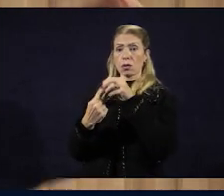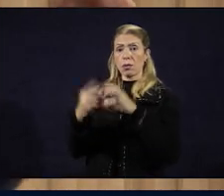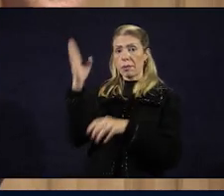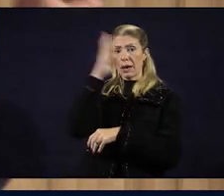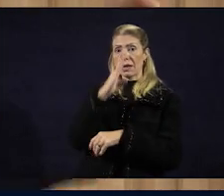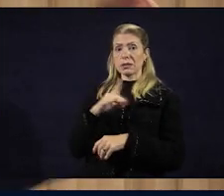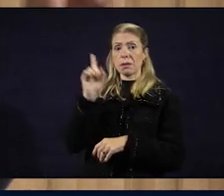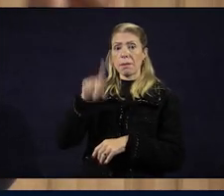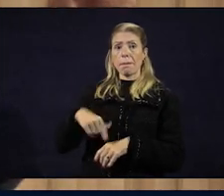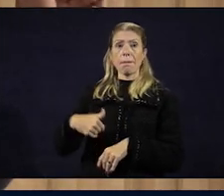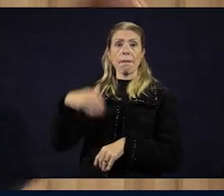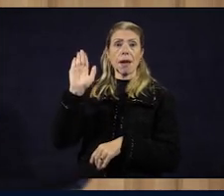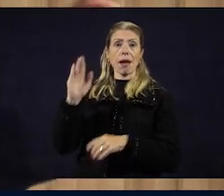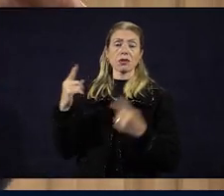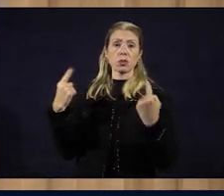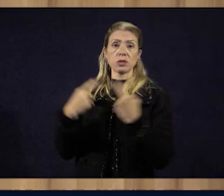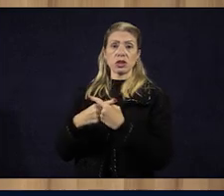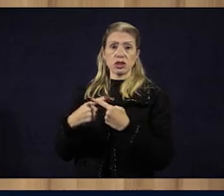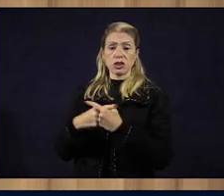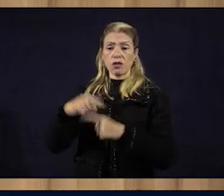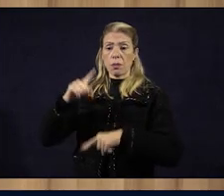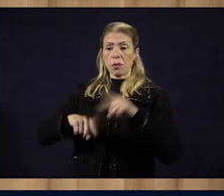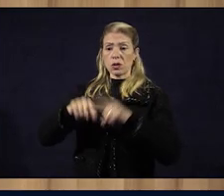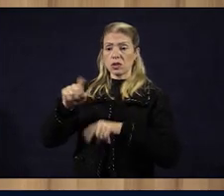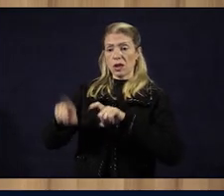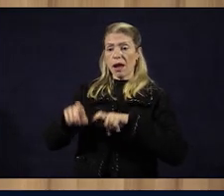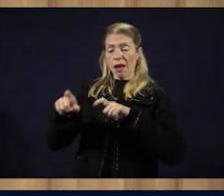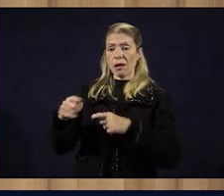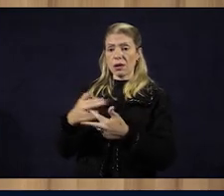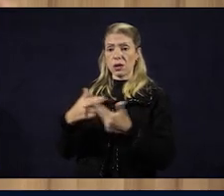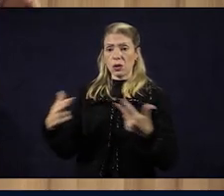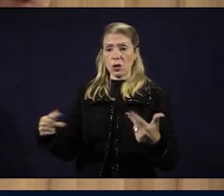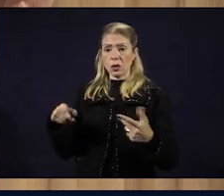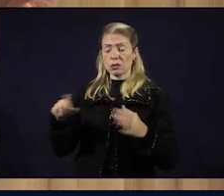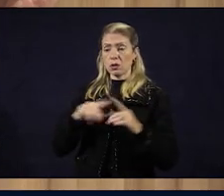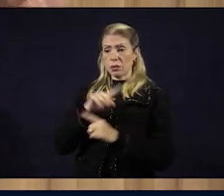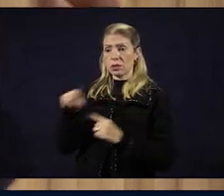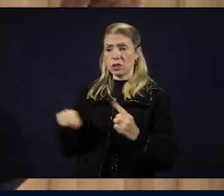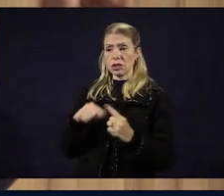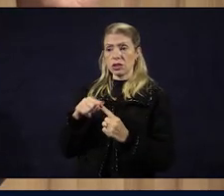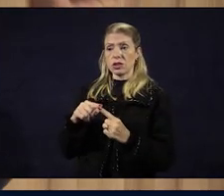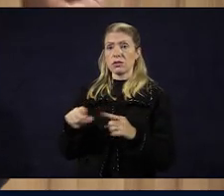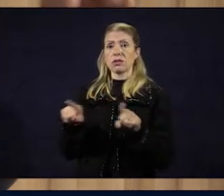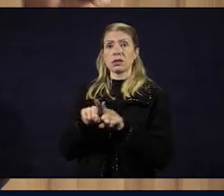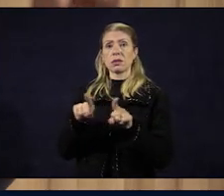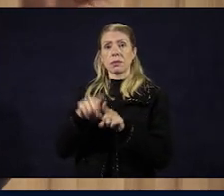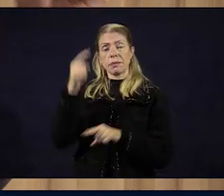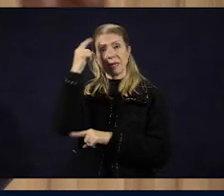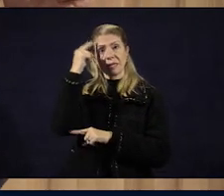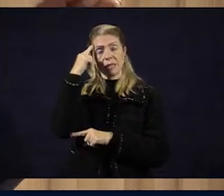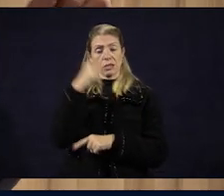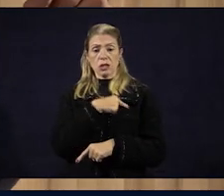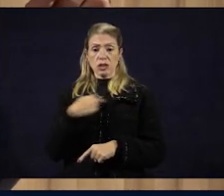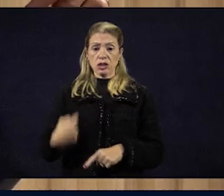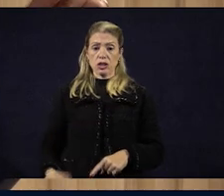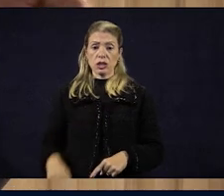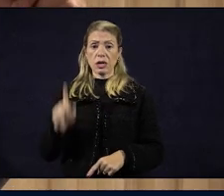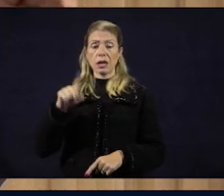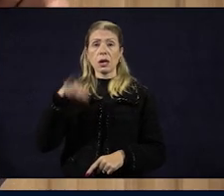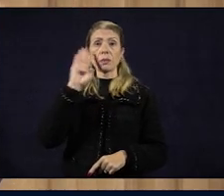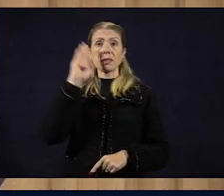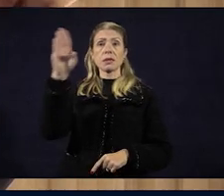para colocar produtos do agronegócio nos seus destinos, principalmente, eu estou falando aqui, a China, que é o principal mercado